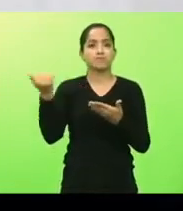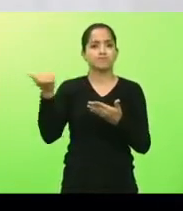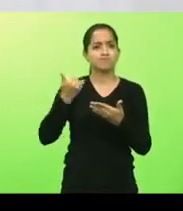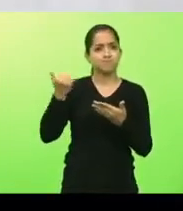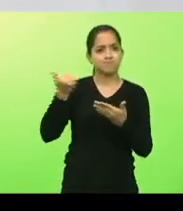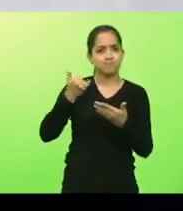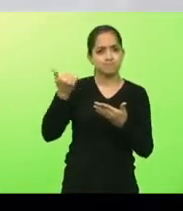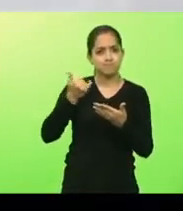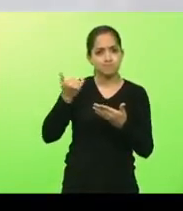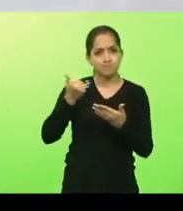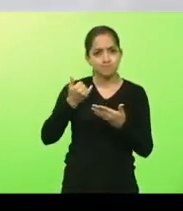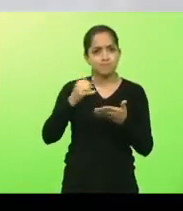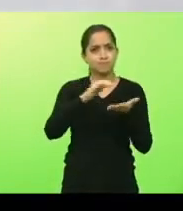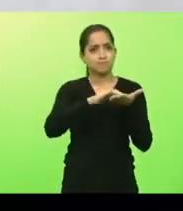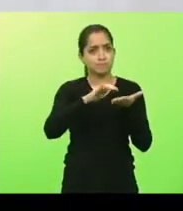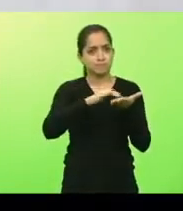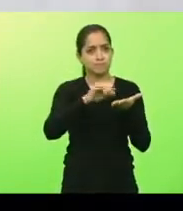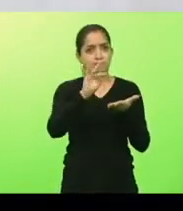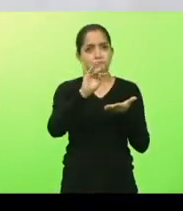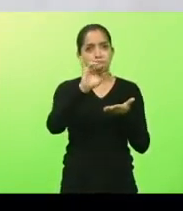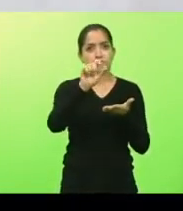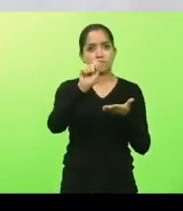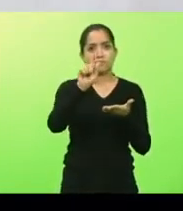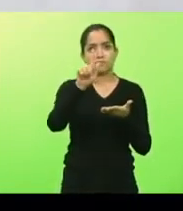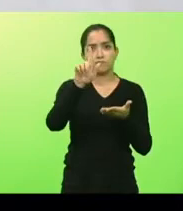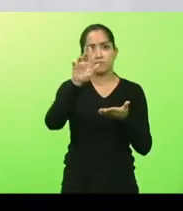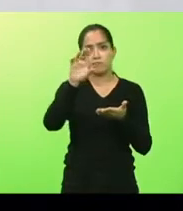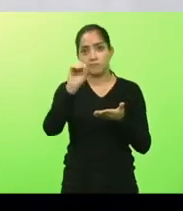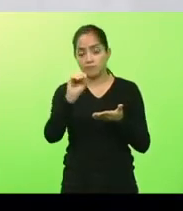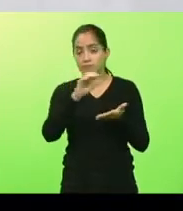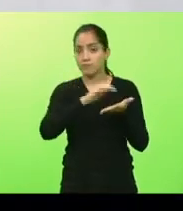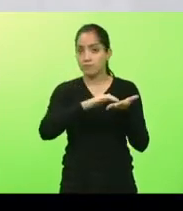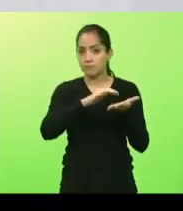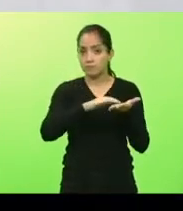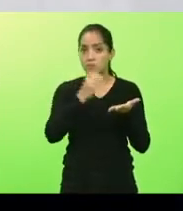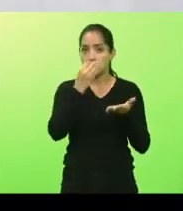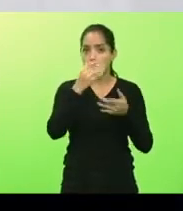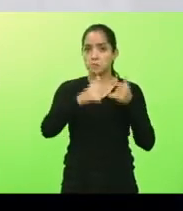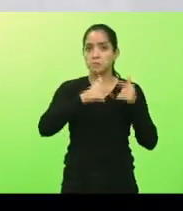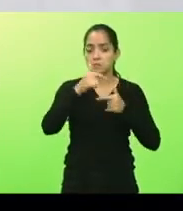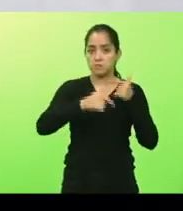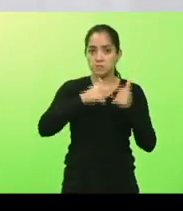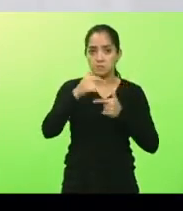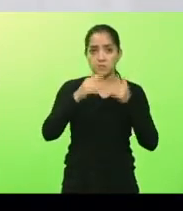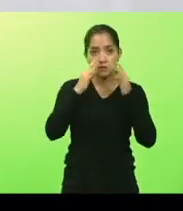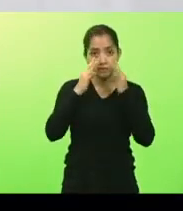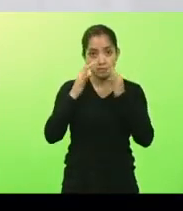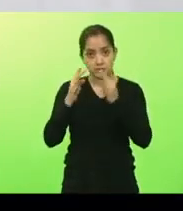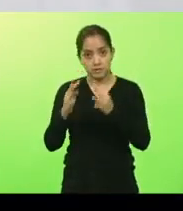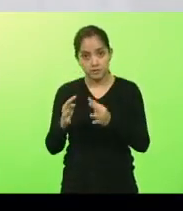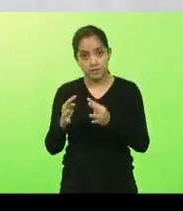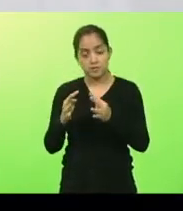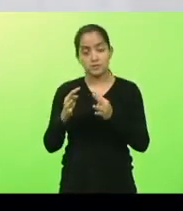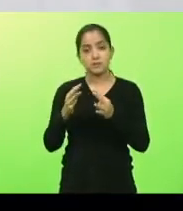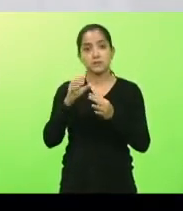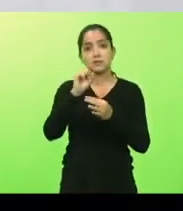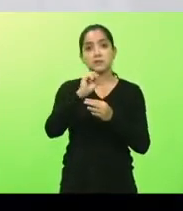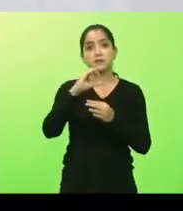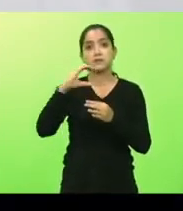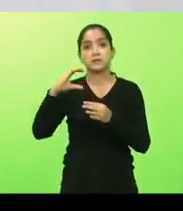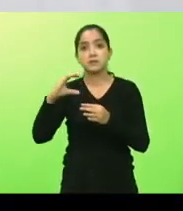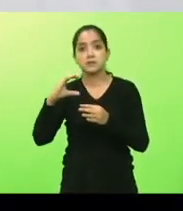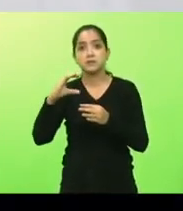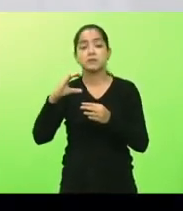Vieira, que, aliás, faz um bom trabalho na secretaria, mas que dê uma atenção às nossas SCs, às